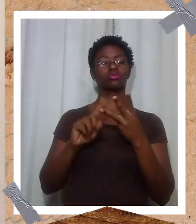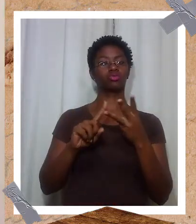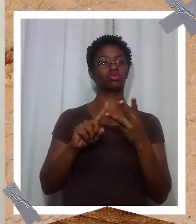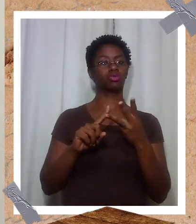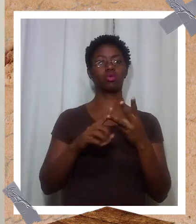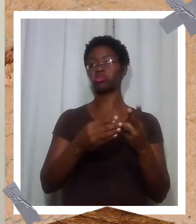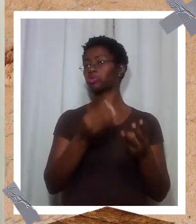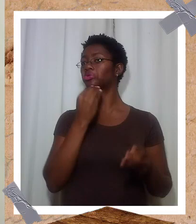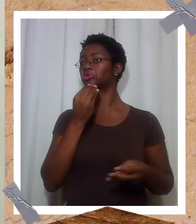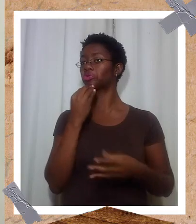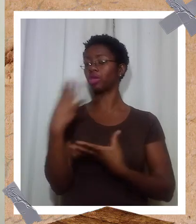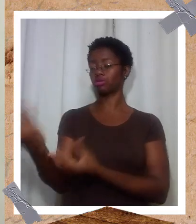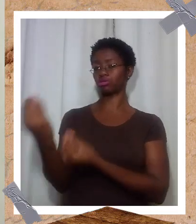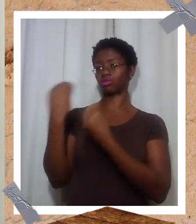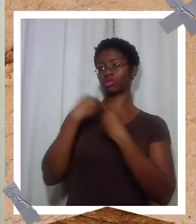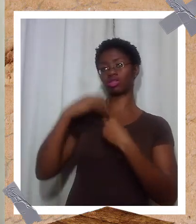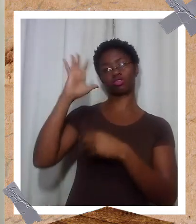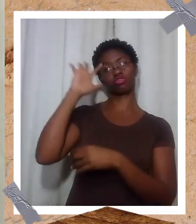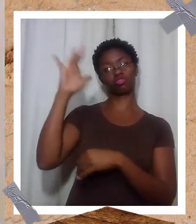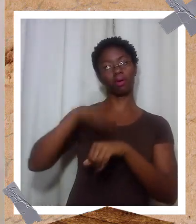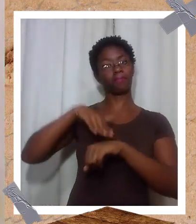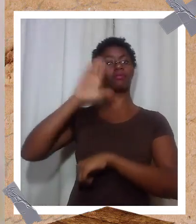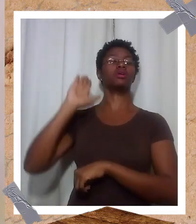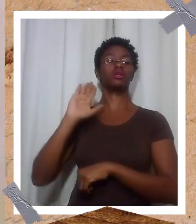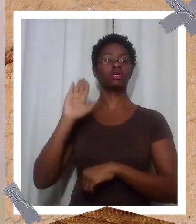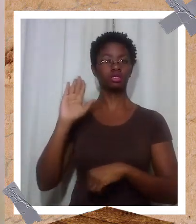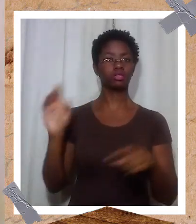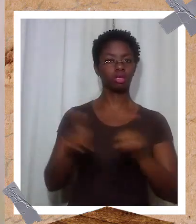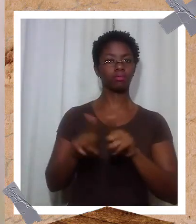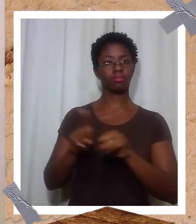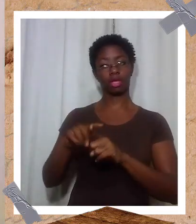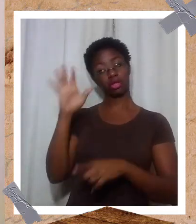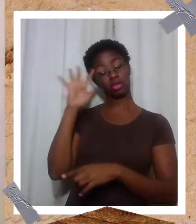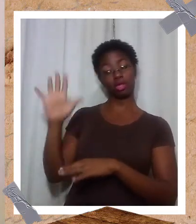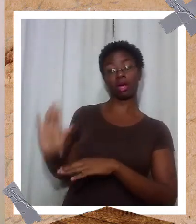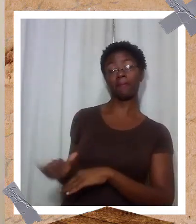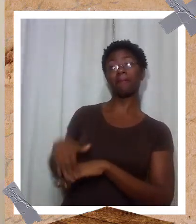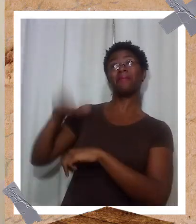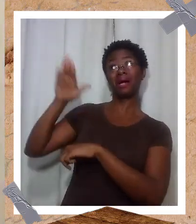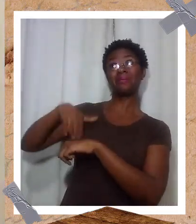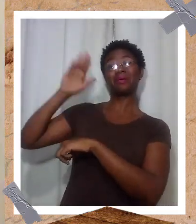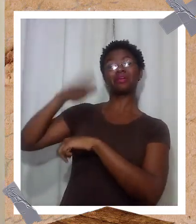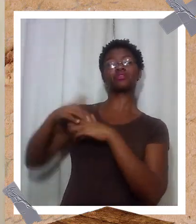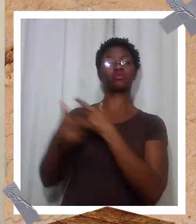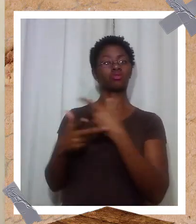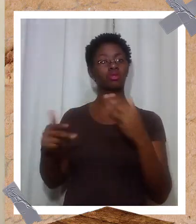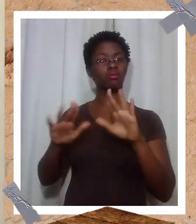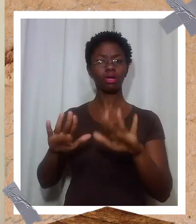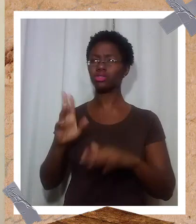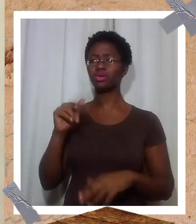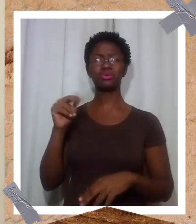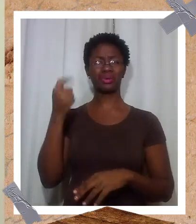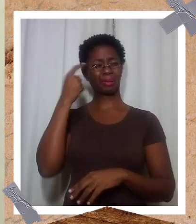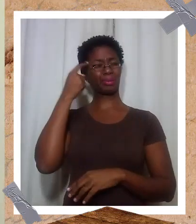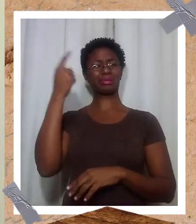a oportunidade que eles me deram de sonhar mais, de ser mais audacioso. Só que nunca foi meu sonho pro